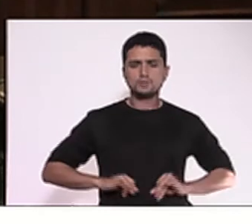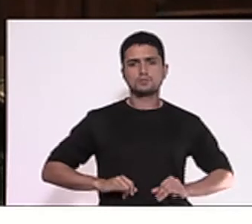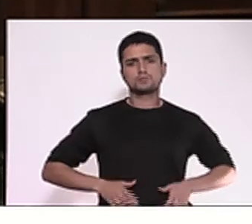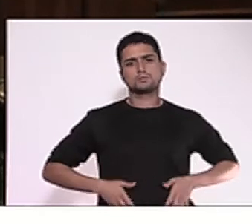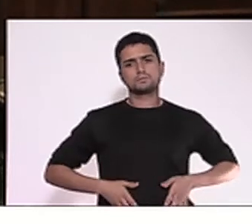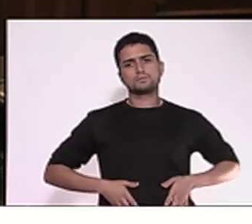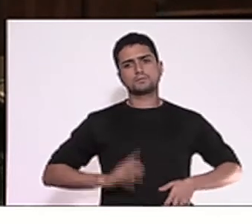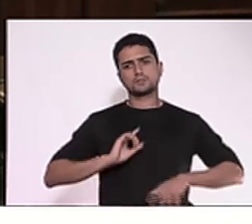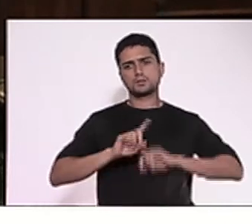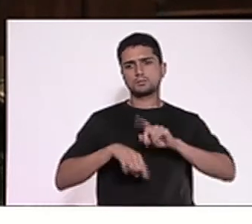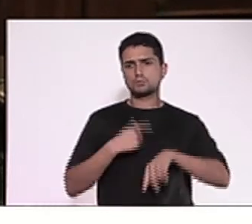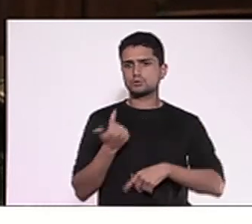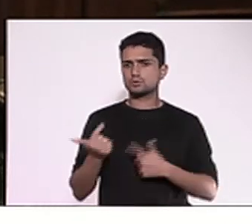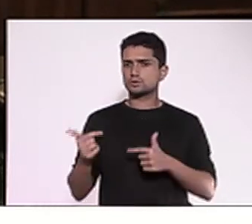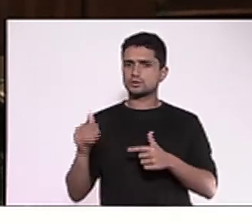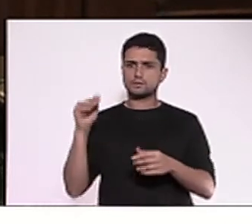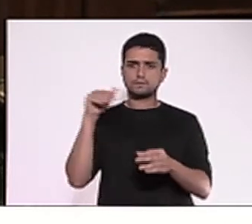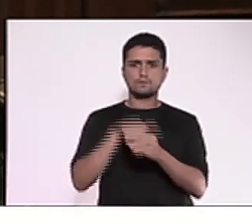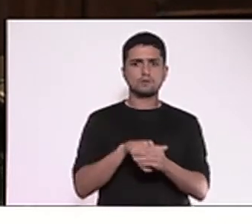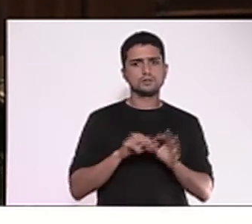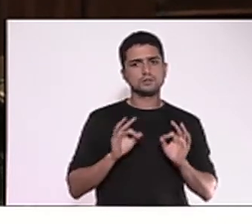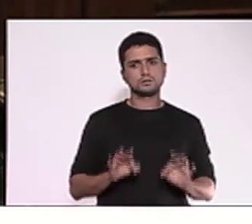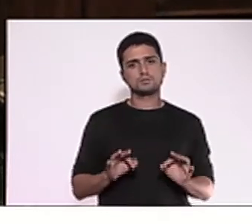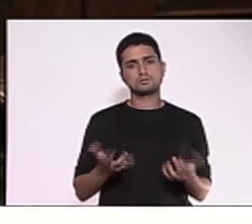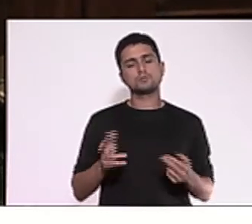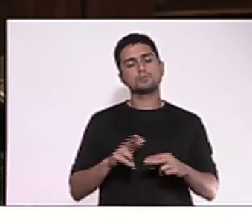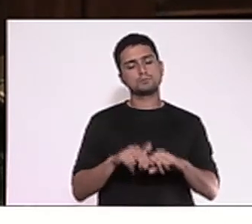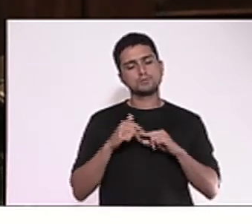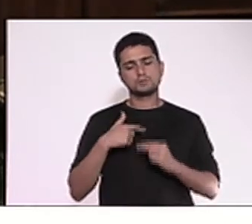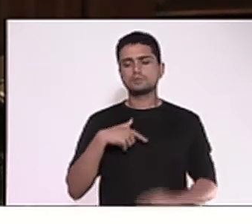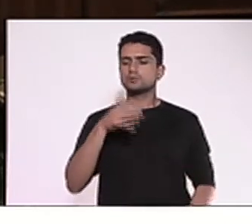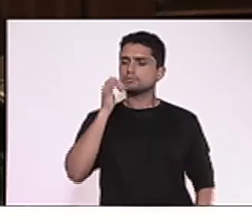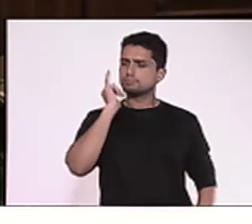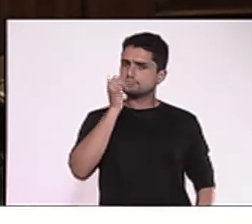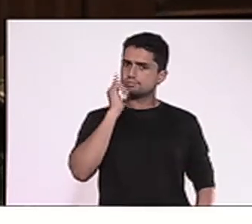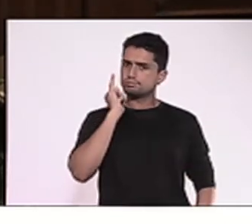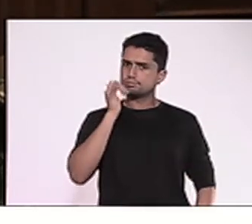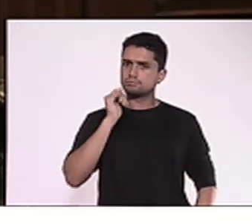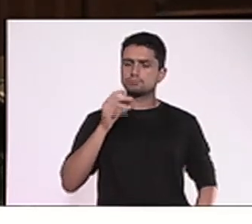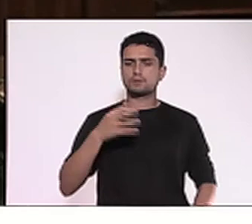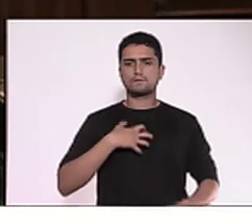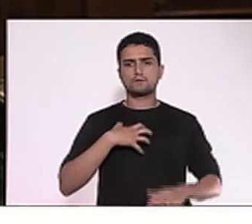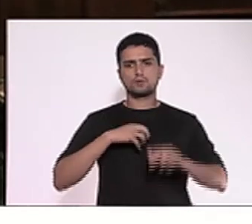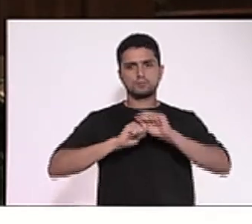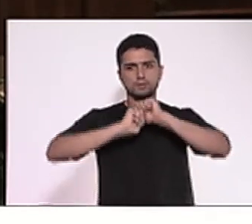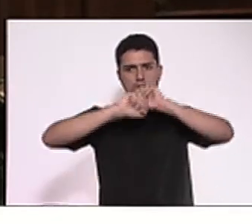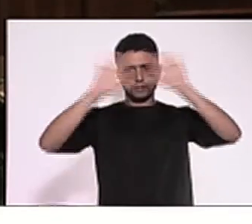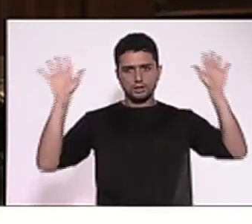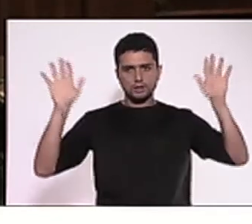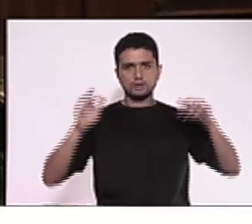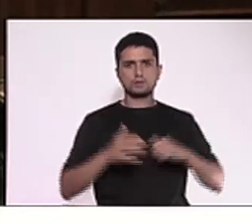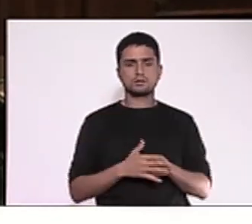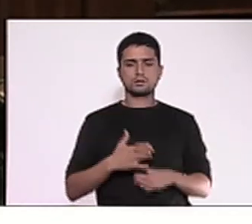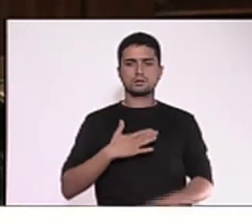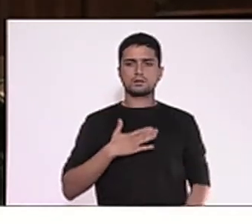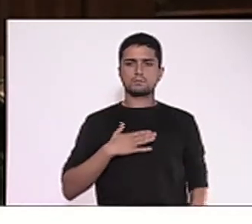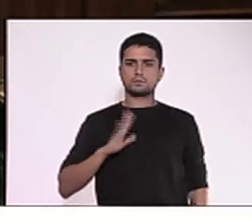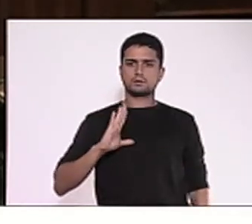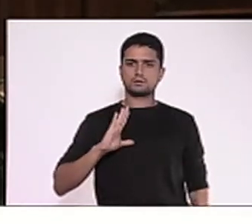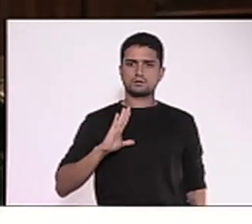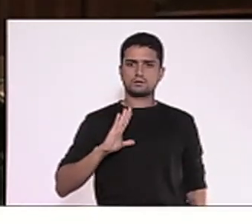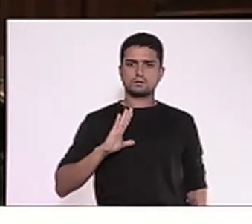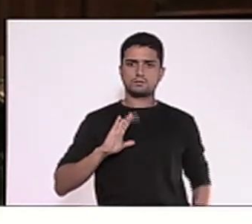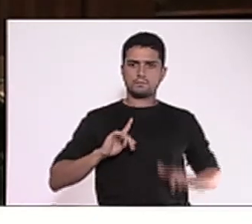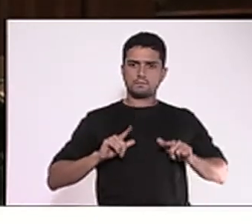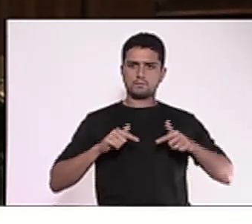branco a governos irresponsáveis. Por isso, faço aqui esse pronunciamento de maneira muito clara. Essa é a posição de um deputado do Partido